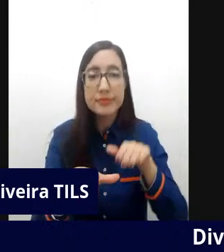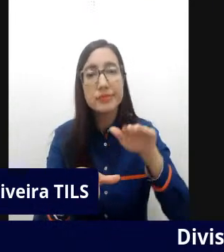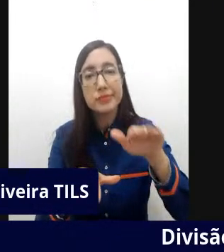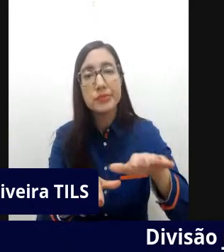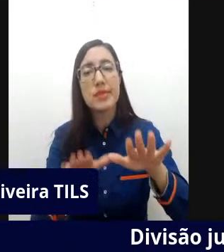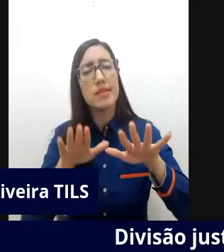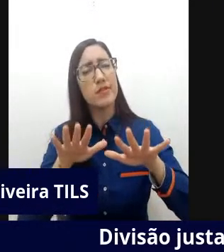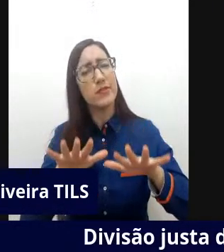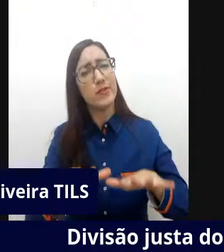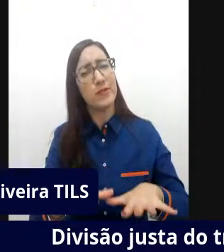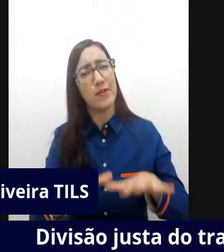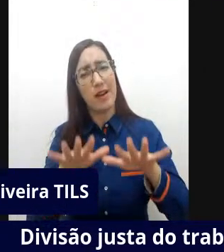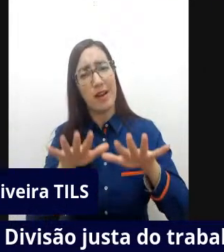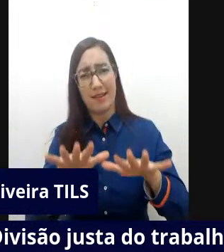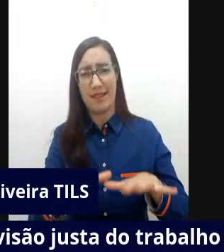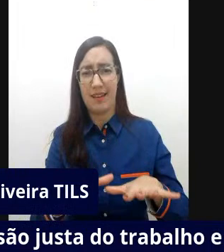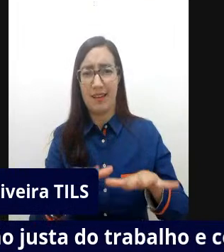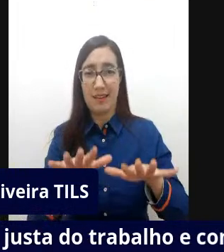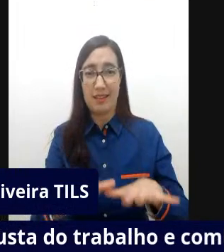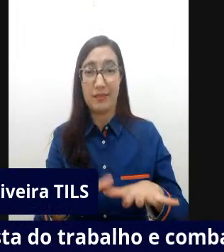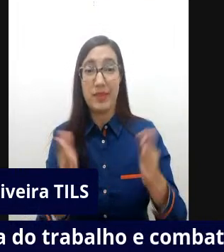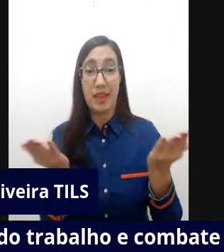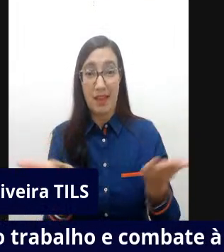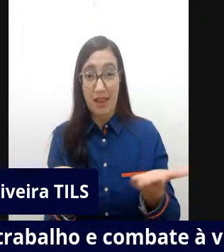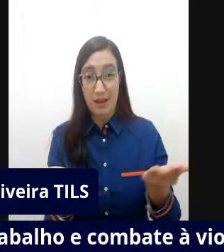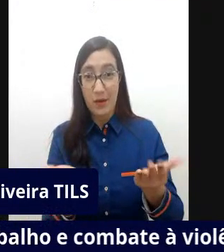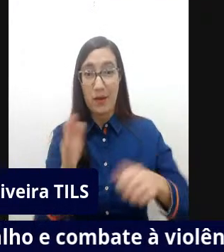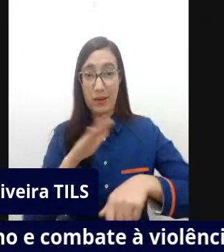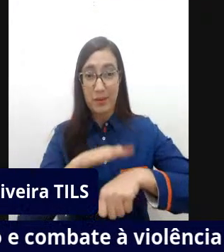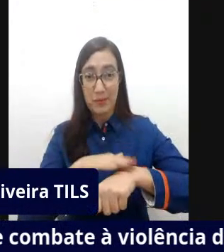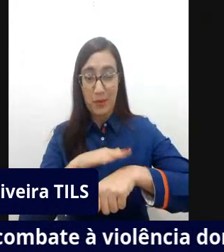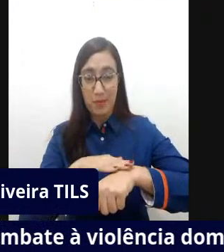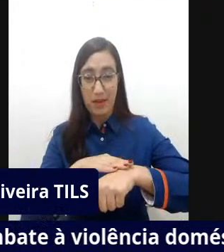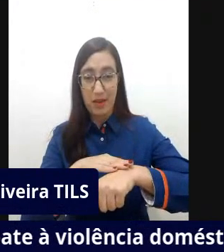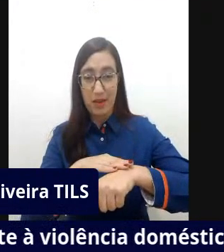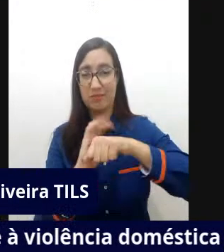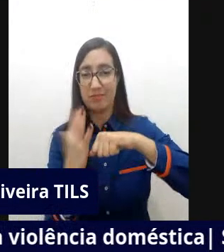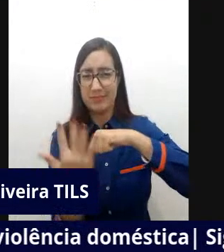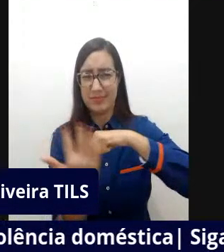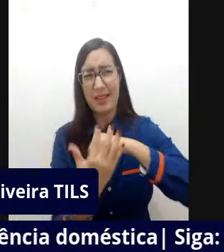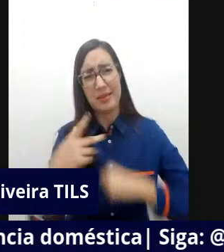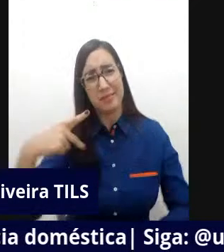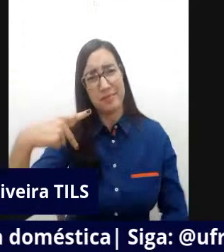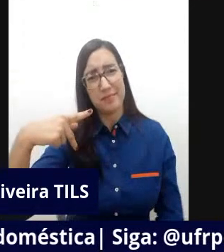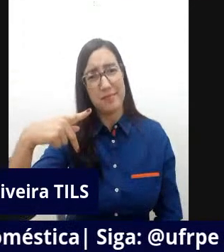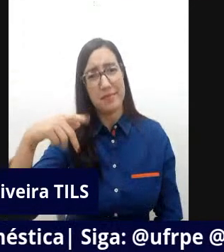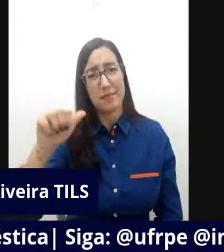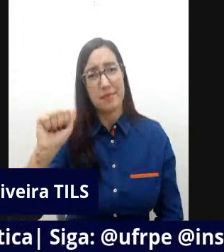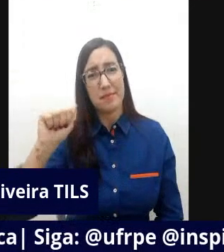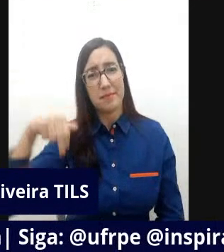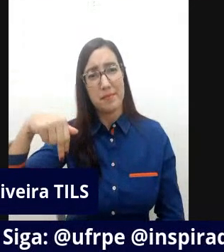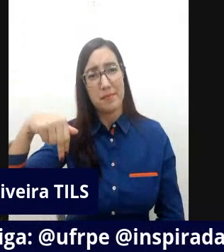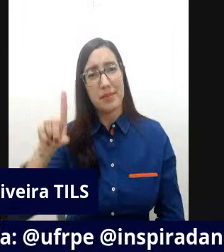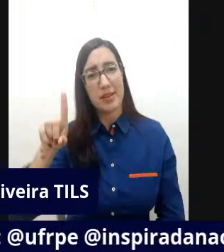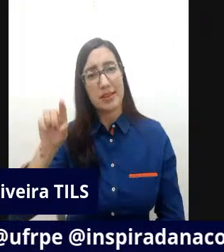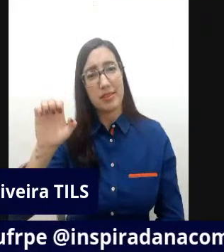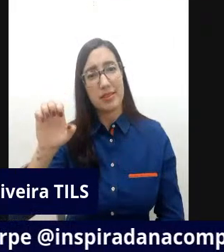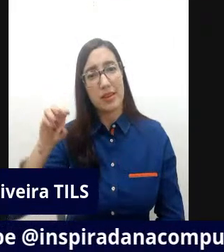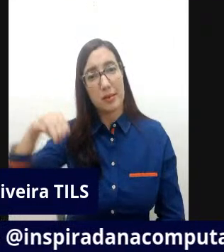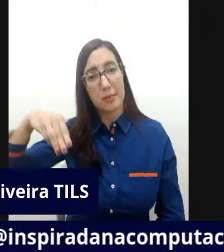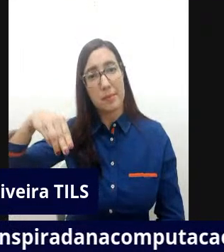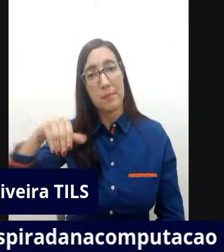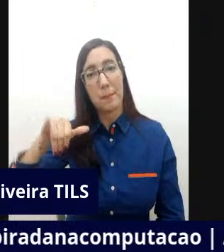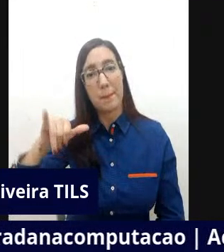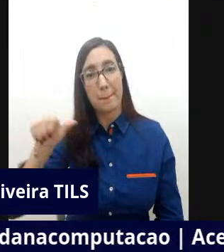Agora, nesse momento de pandemia, aí a gente vê a classe média alta, né? Não quer abrir mão da